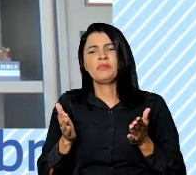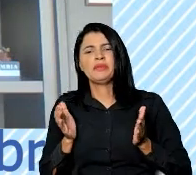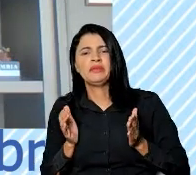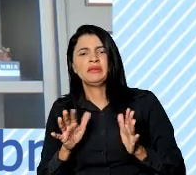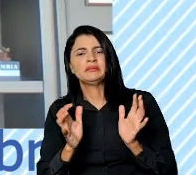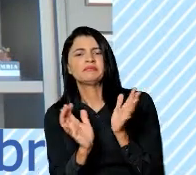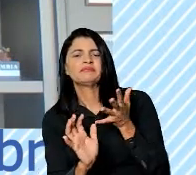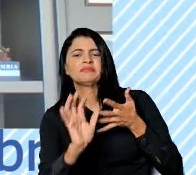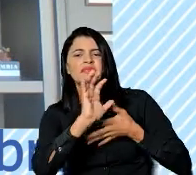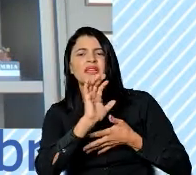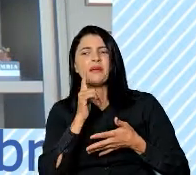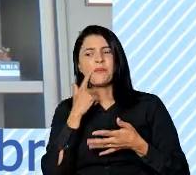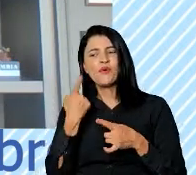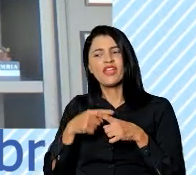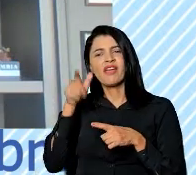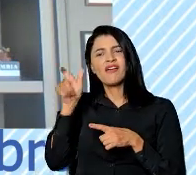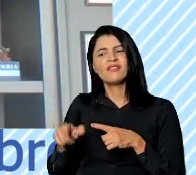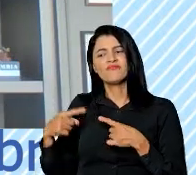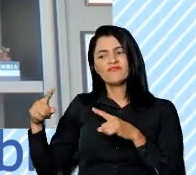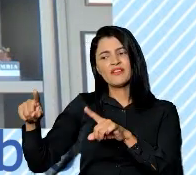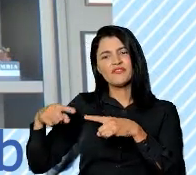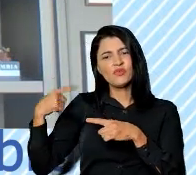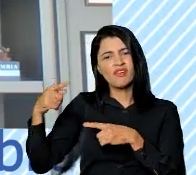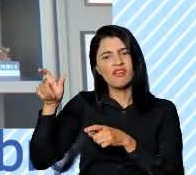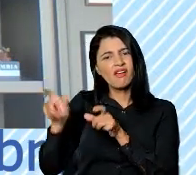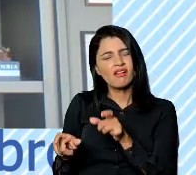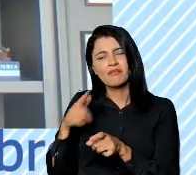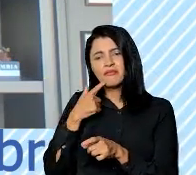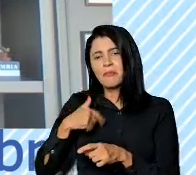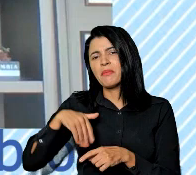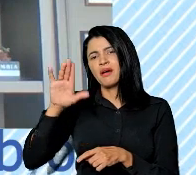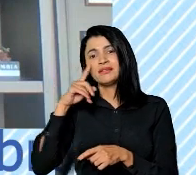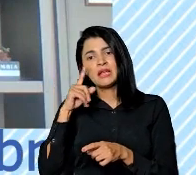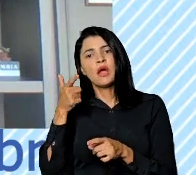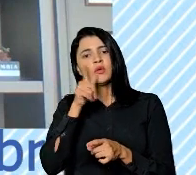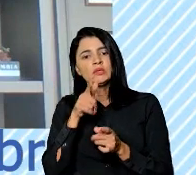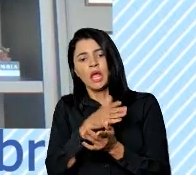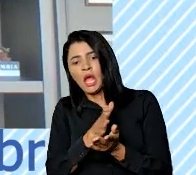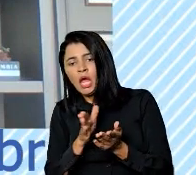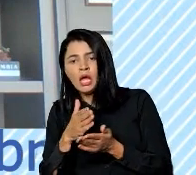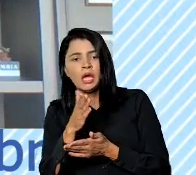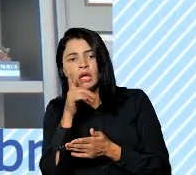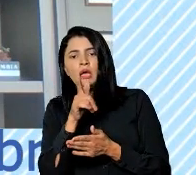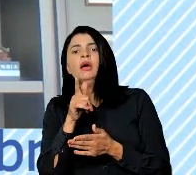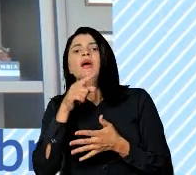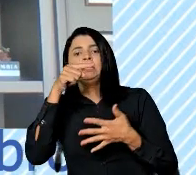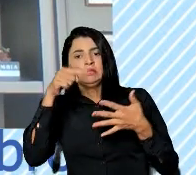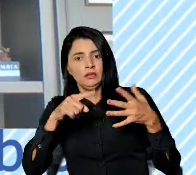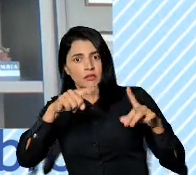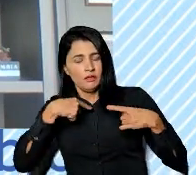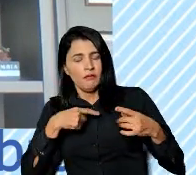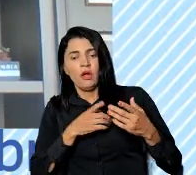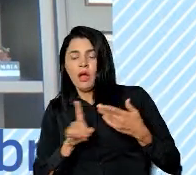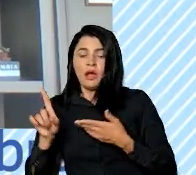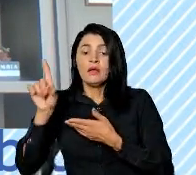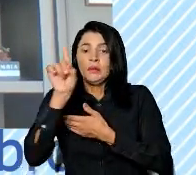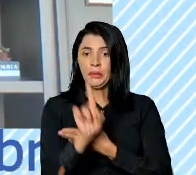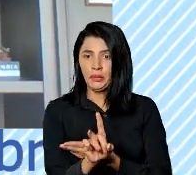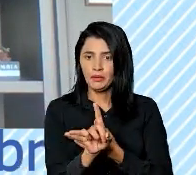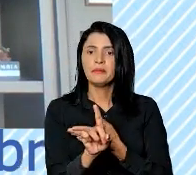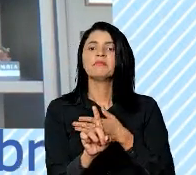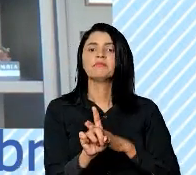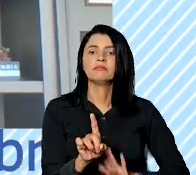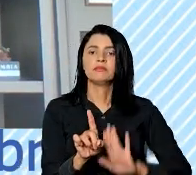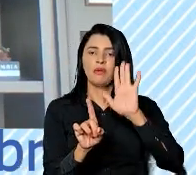mesmo que elas consigam driblar todos esses desafios que eu coloquei e cheguem prontas para se colocarem no pleito político,